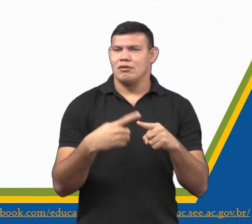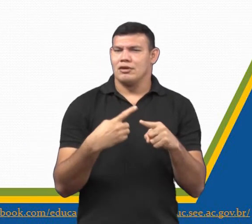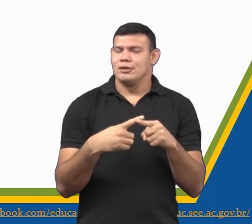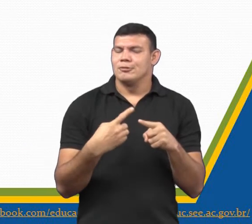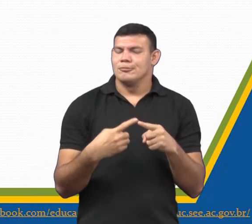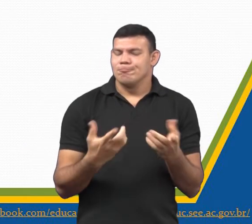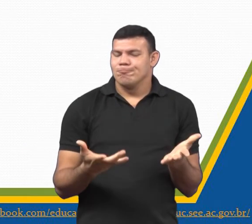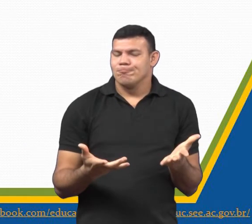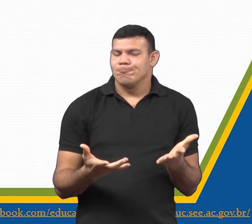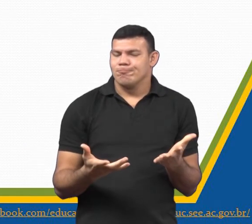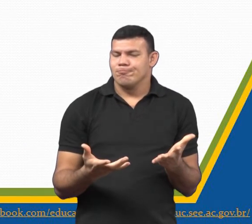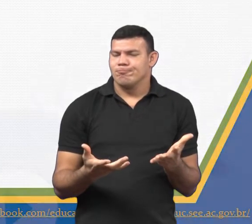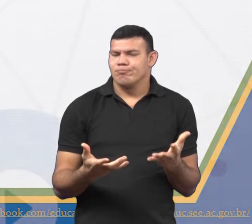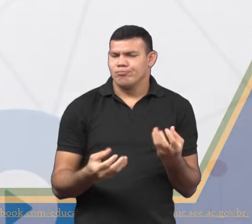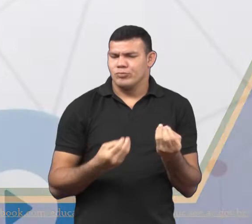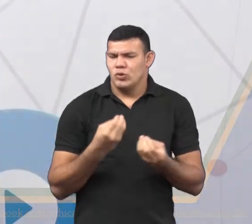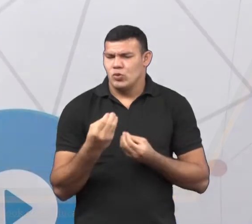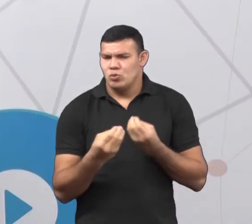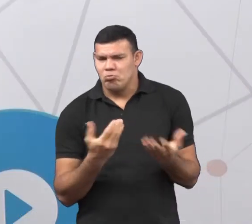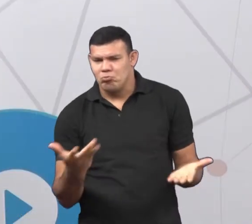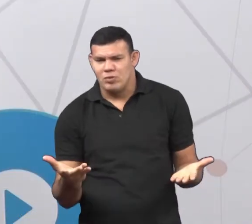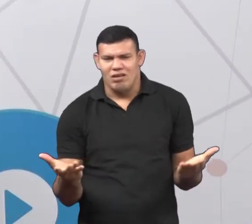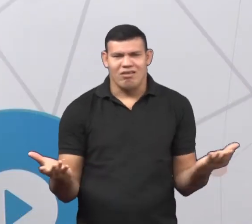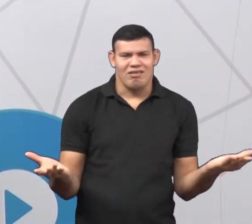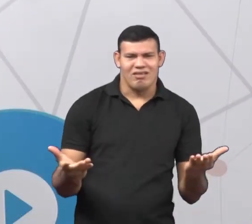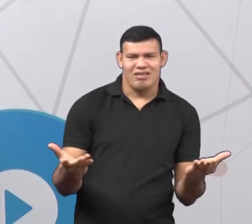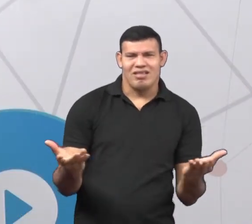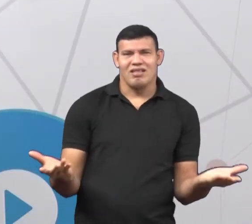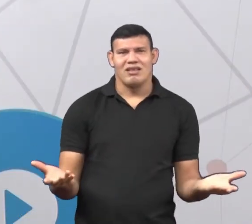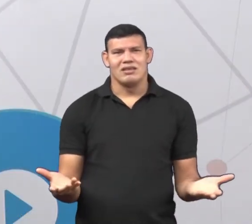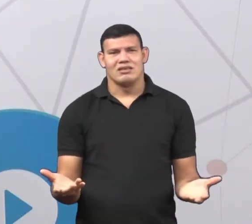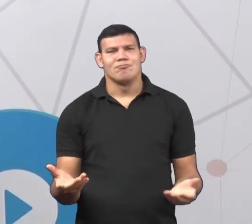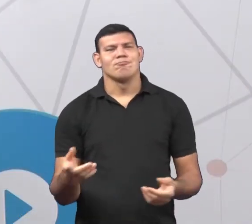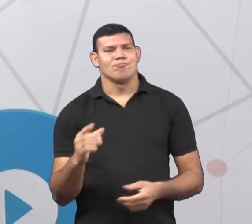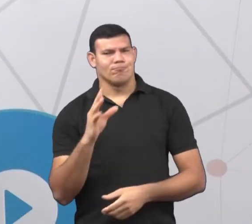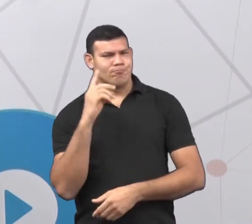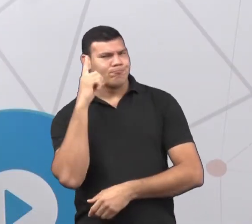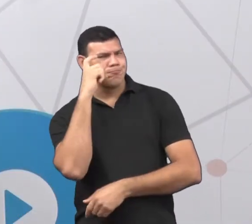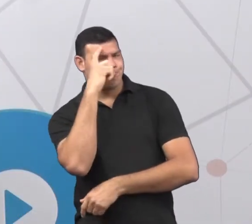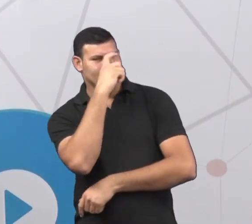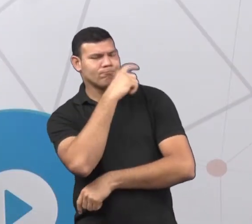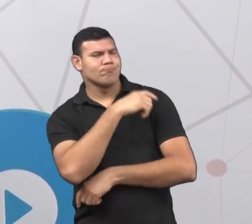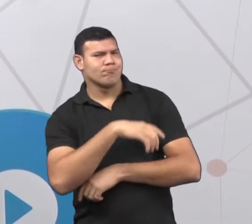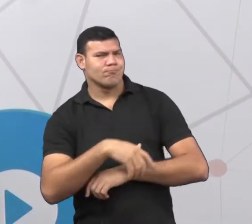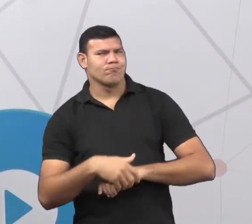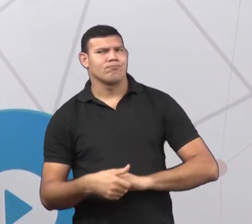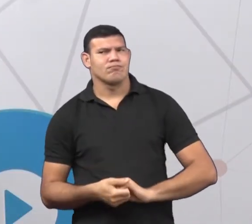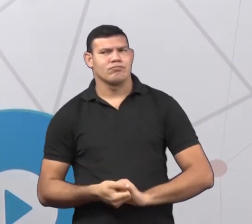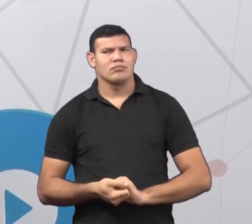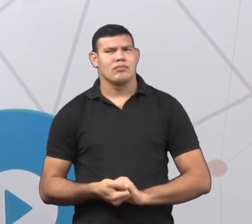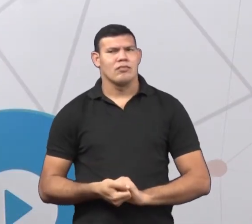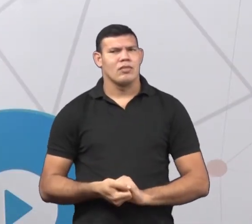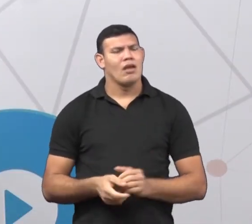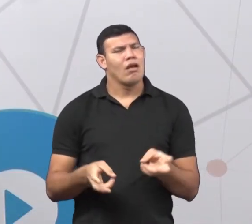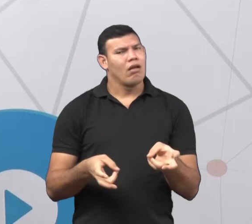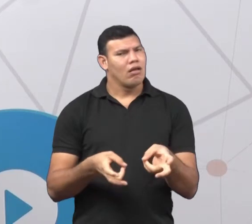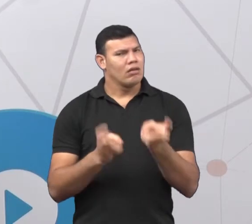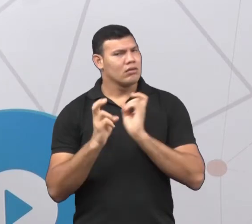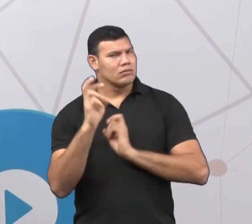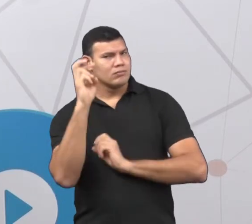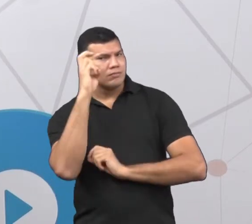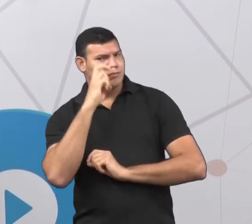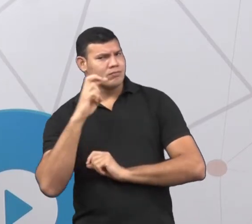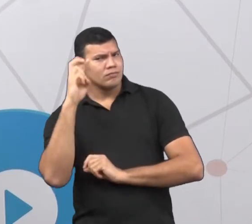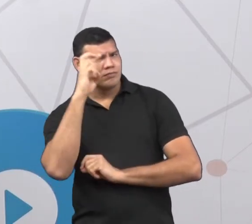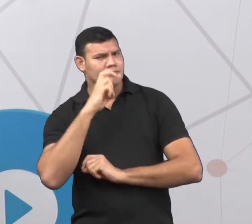vai ter essa questão, uma criticazinha oculta. Professor, como que a gente observa essa crítica na Mafalda? Vejam que sempre ela